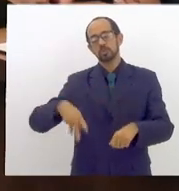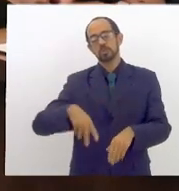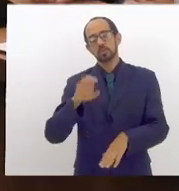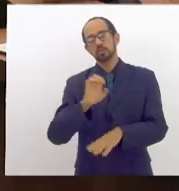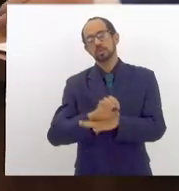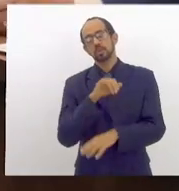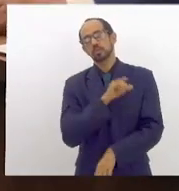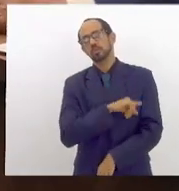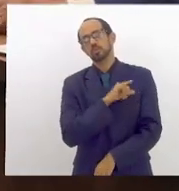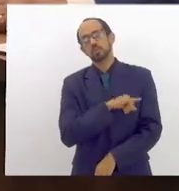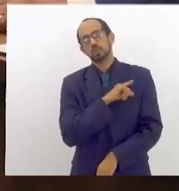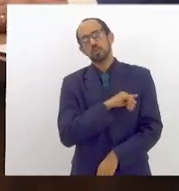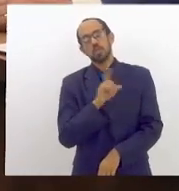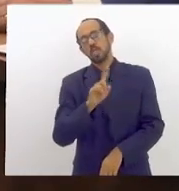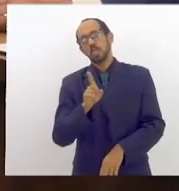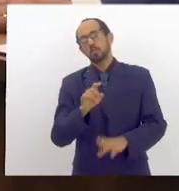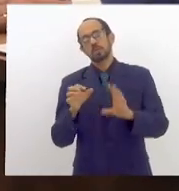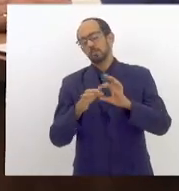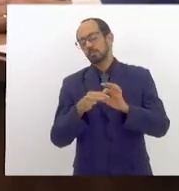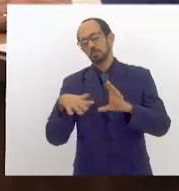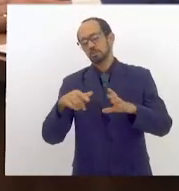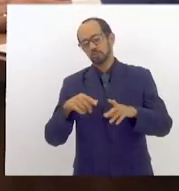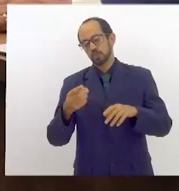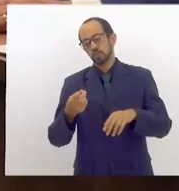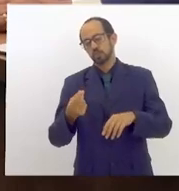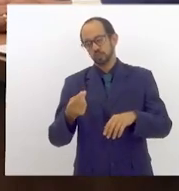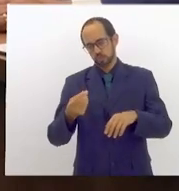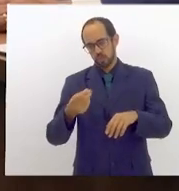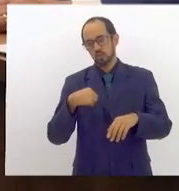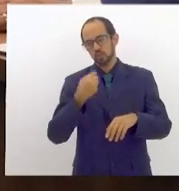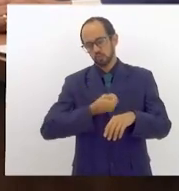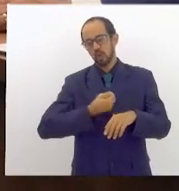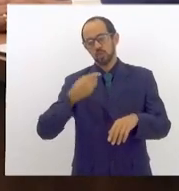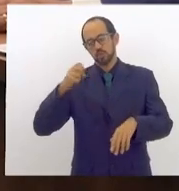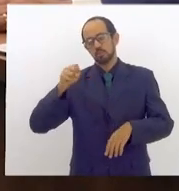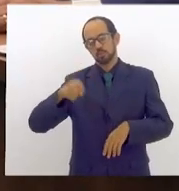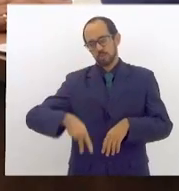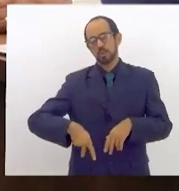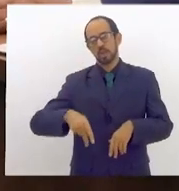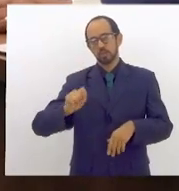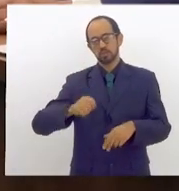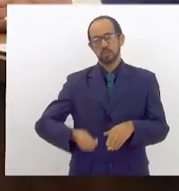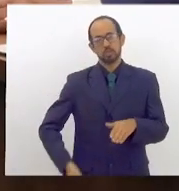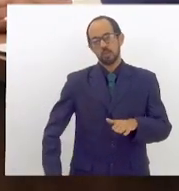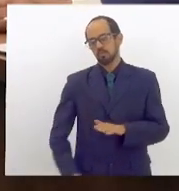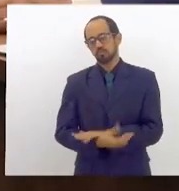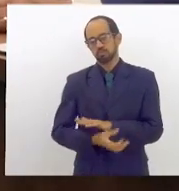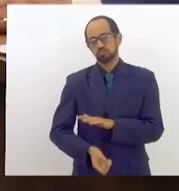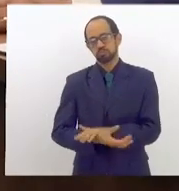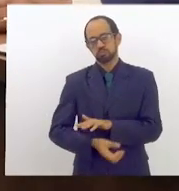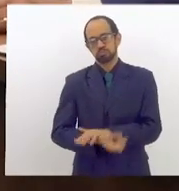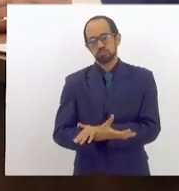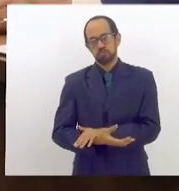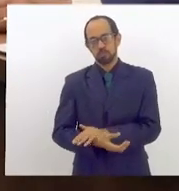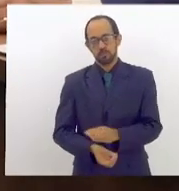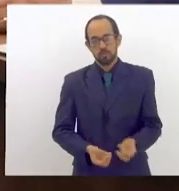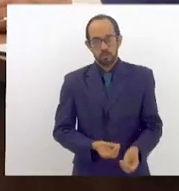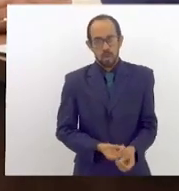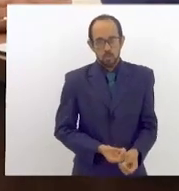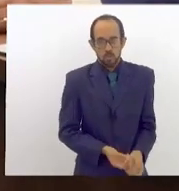permitir mais que os recursos dos nossos aposentados sejam desviados para irrigar